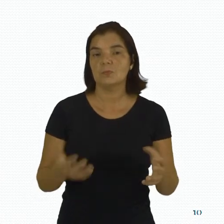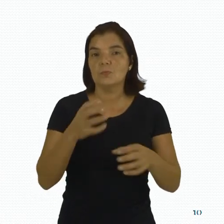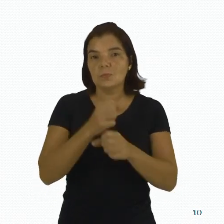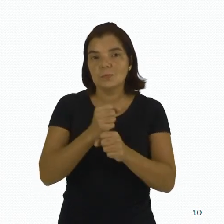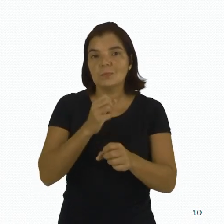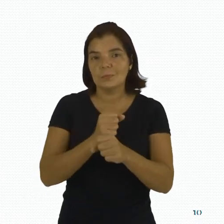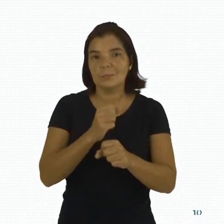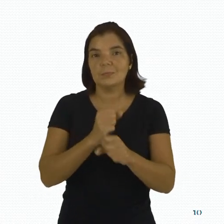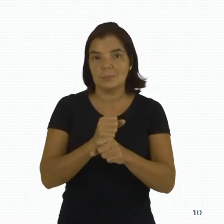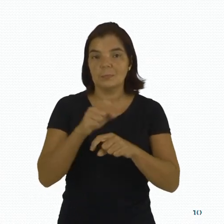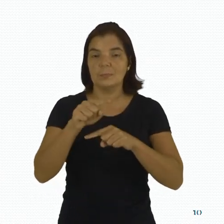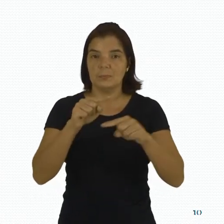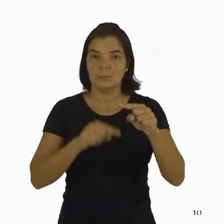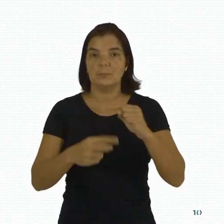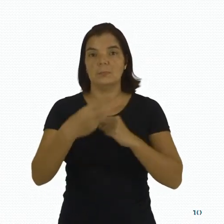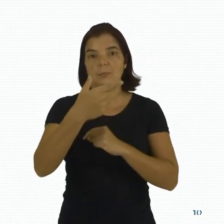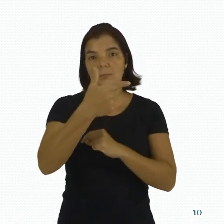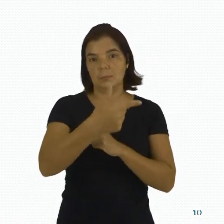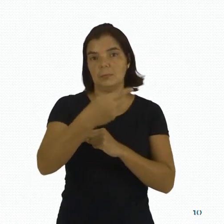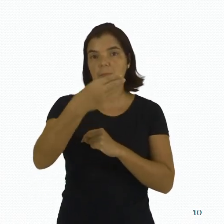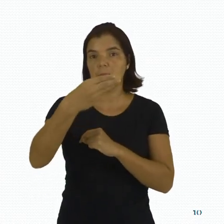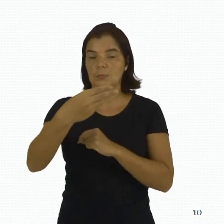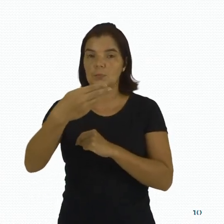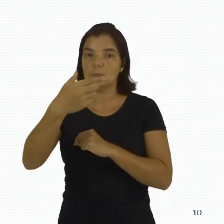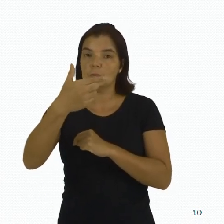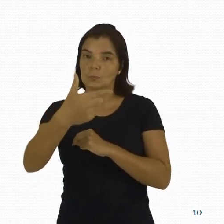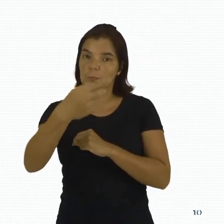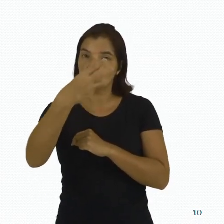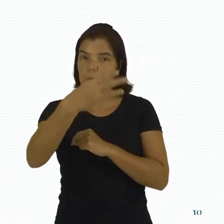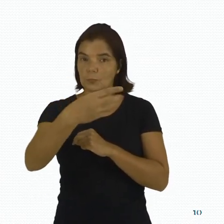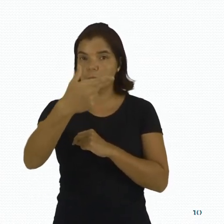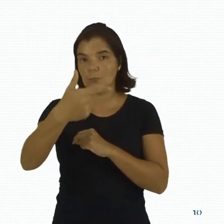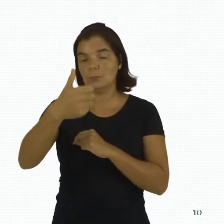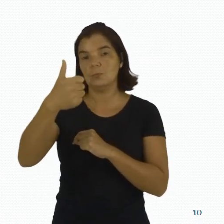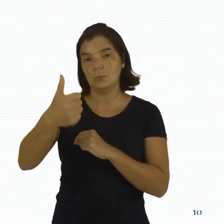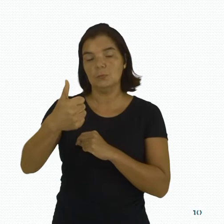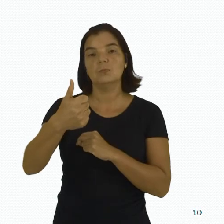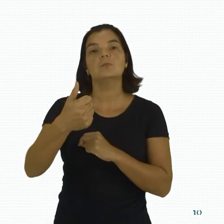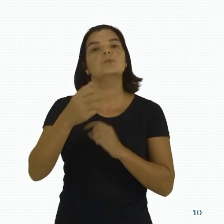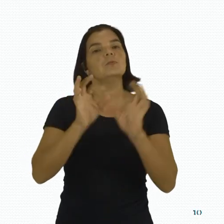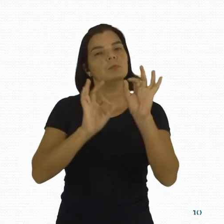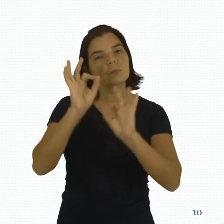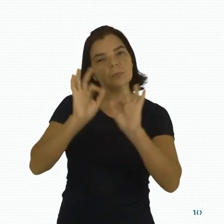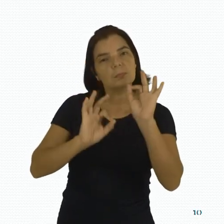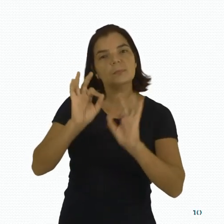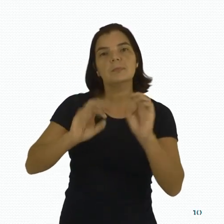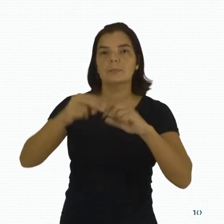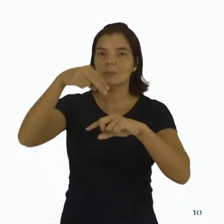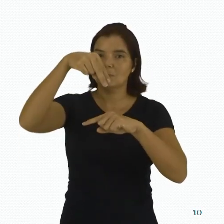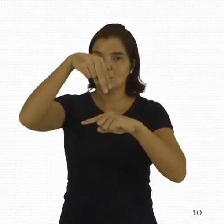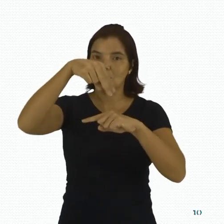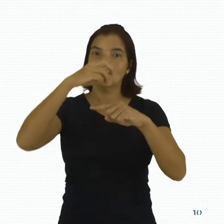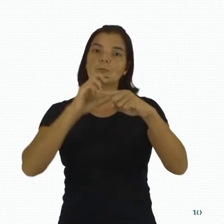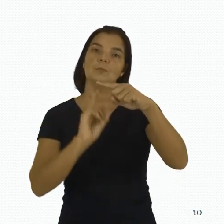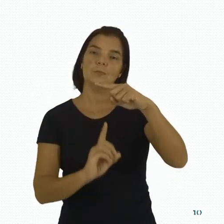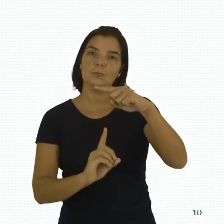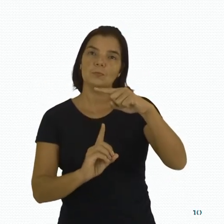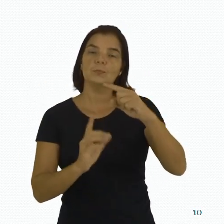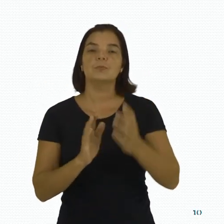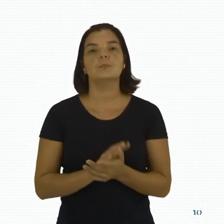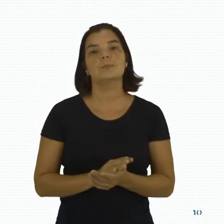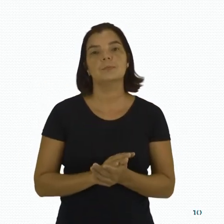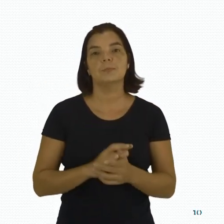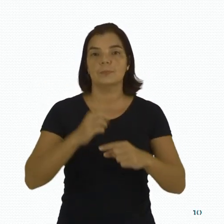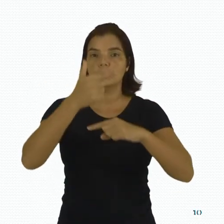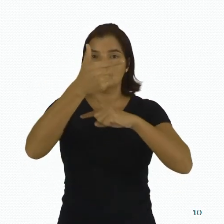cálculo daquela fração geratriz 3,211, a gente montou o numerador, montamos o denominador, então agora a gente vai construir ela.